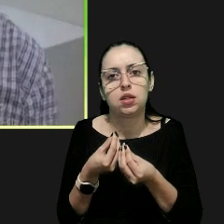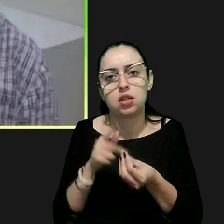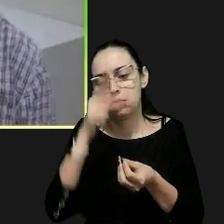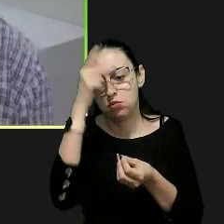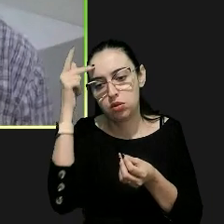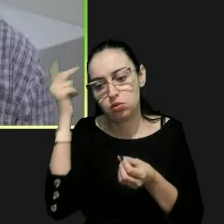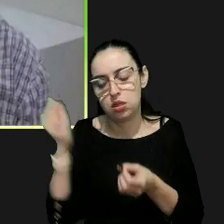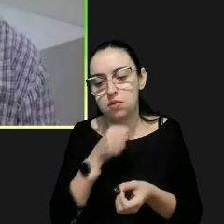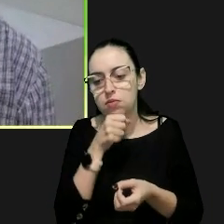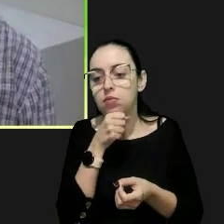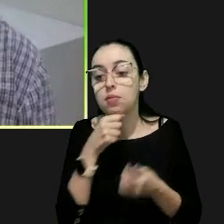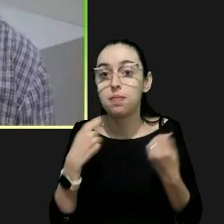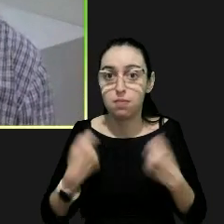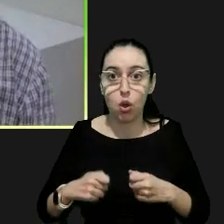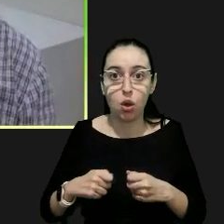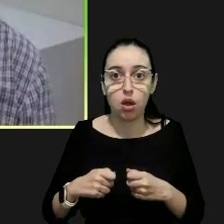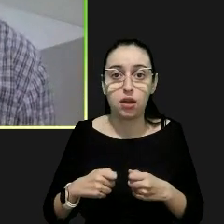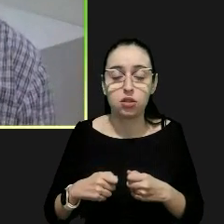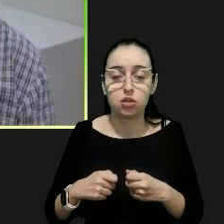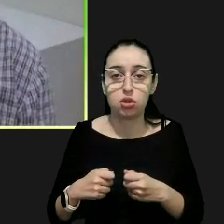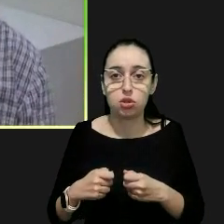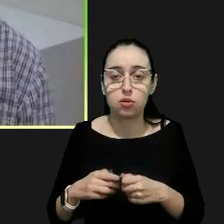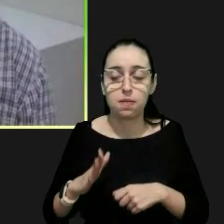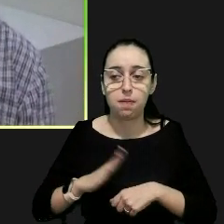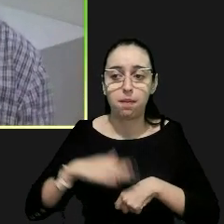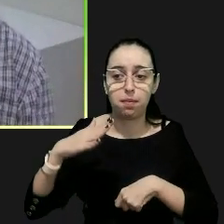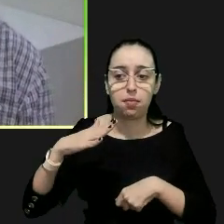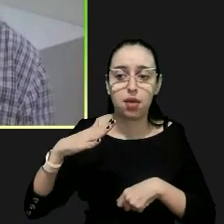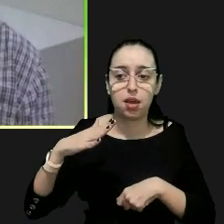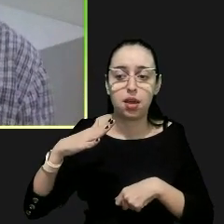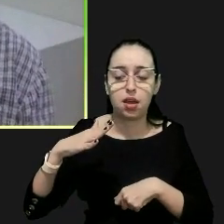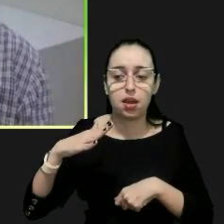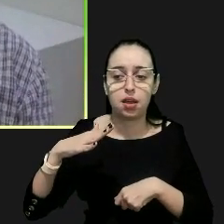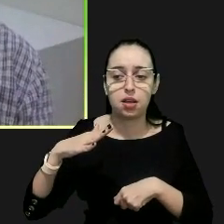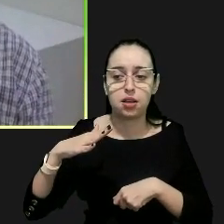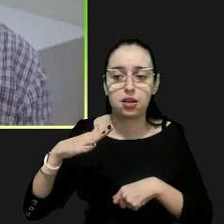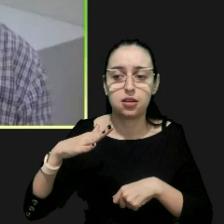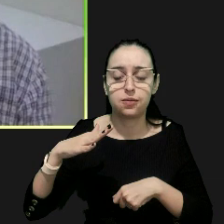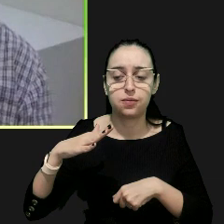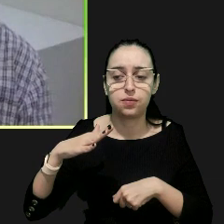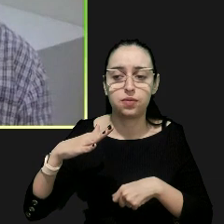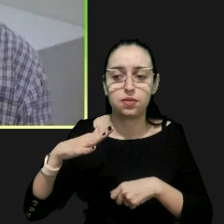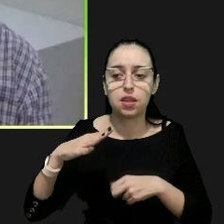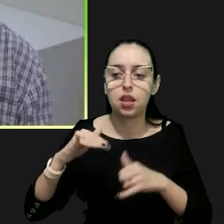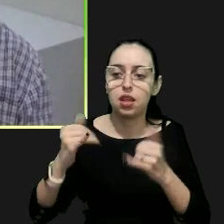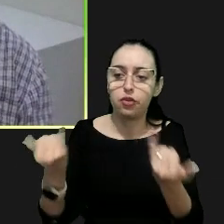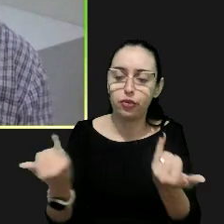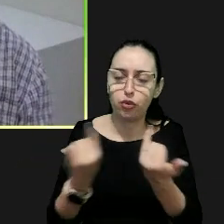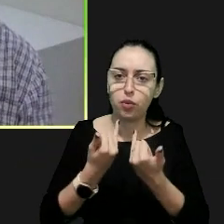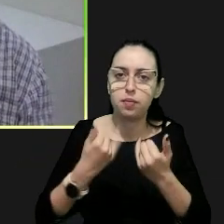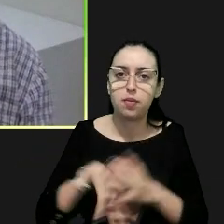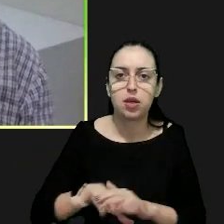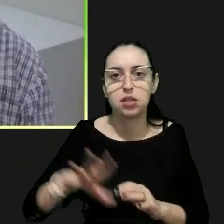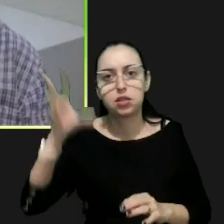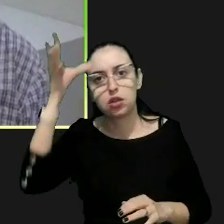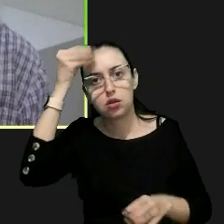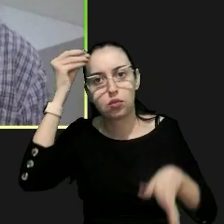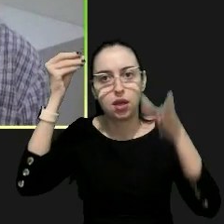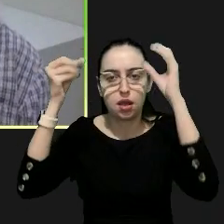né, como as pessoas idosas podem ter mais, digamos assim,